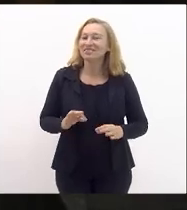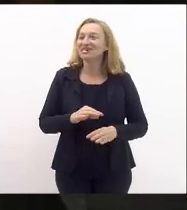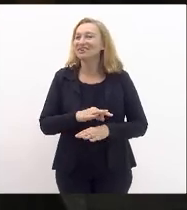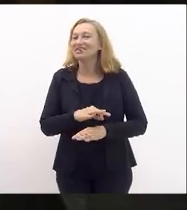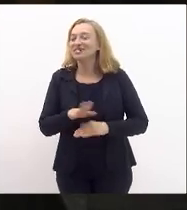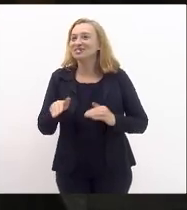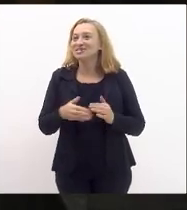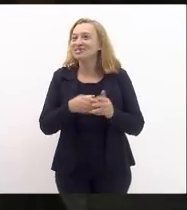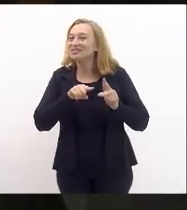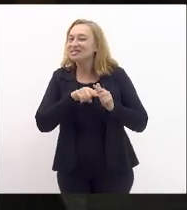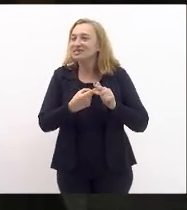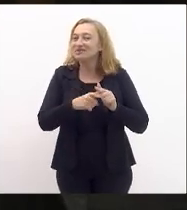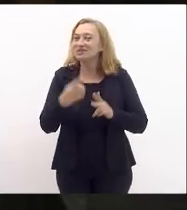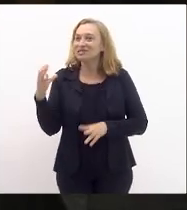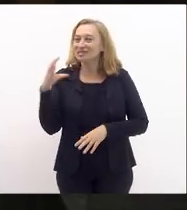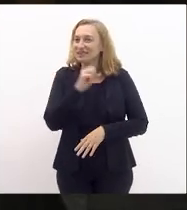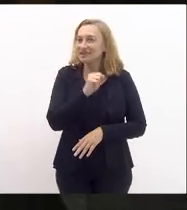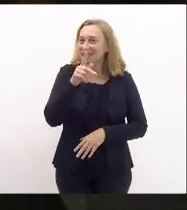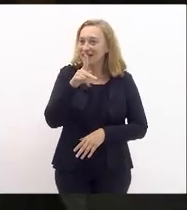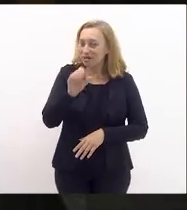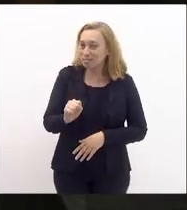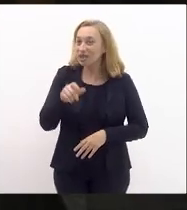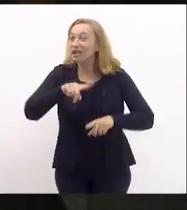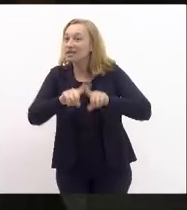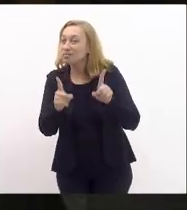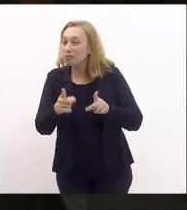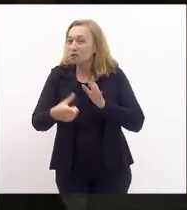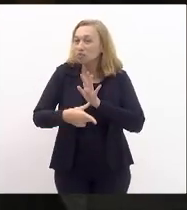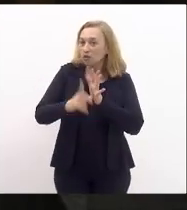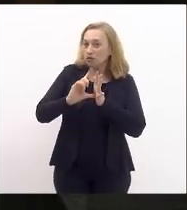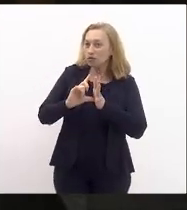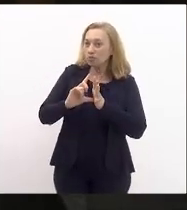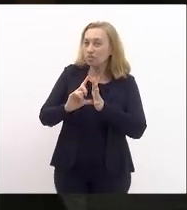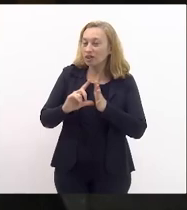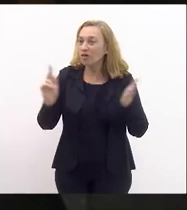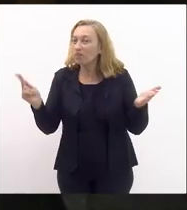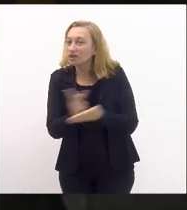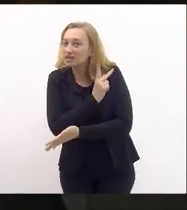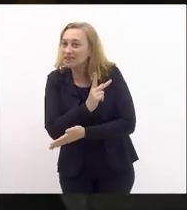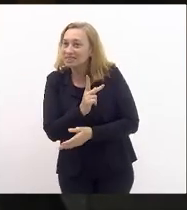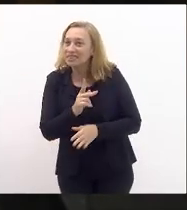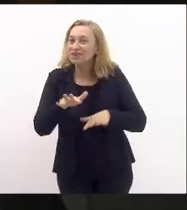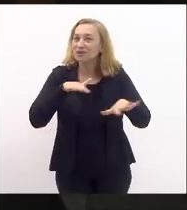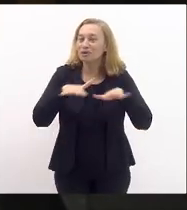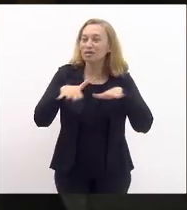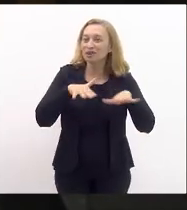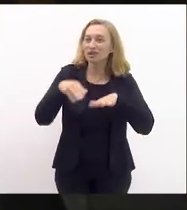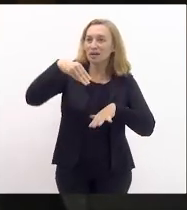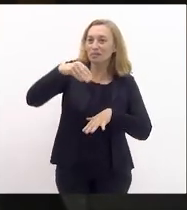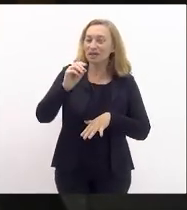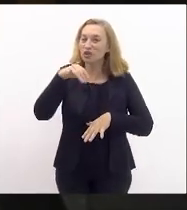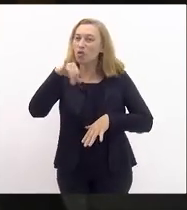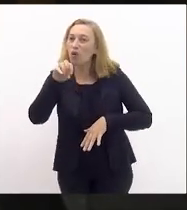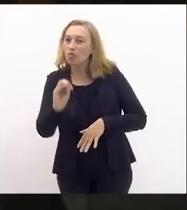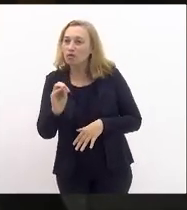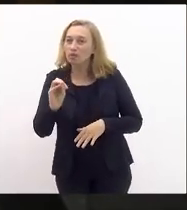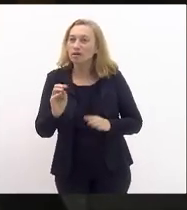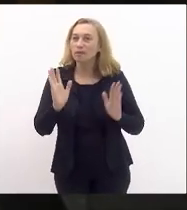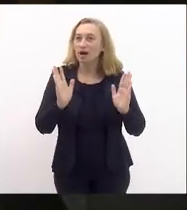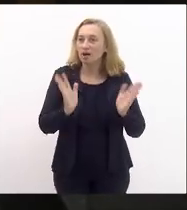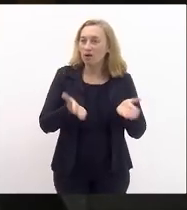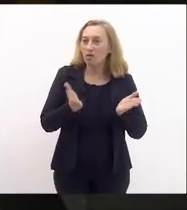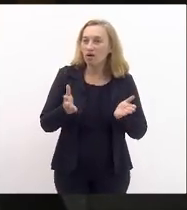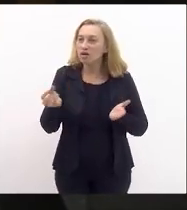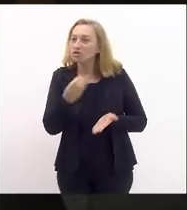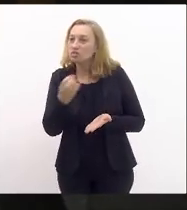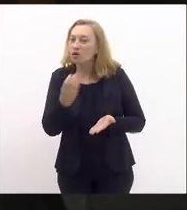que regulamentavam a RAPS. Depois recuou diante do levante que aconteceu no movimento antimanicomial. Mas agora, recentemente, por exemplo,